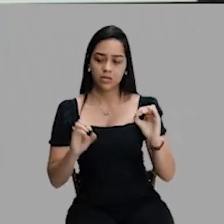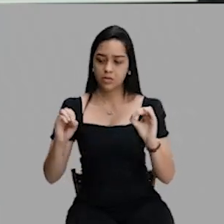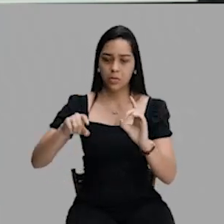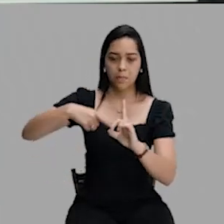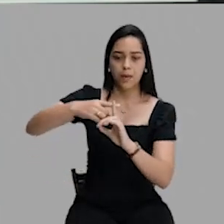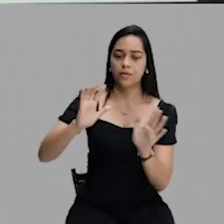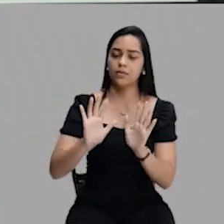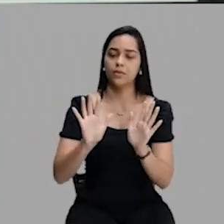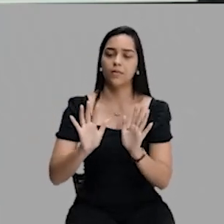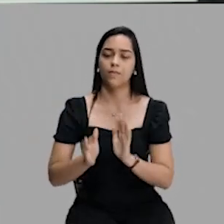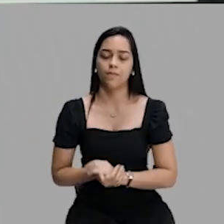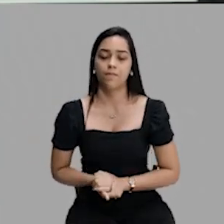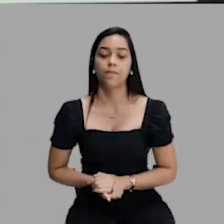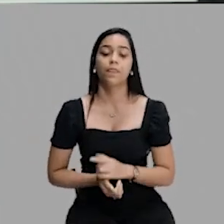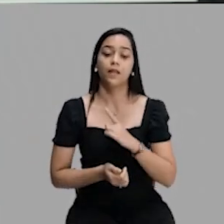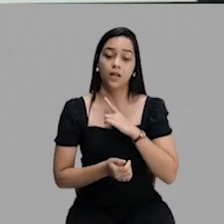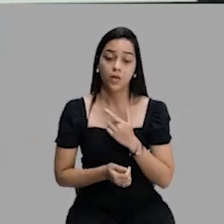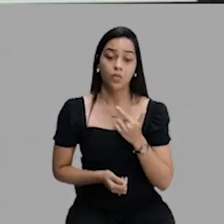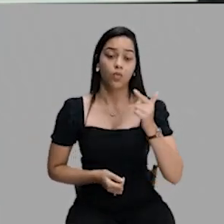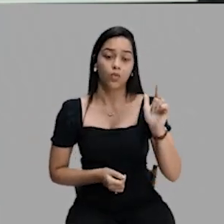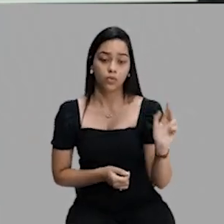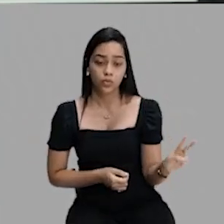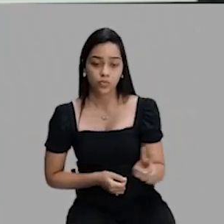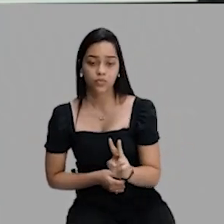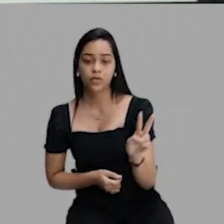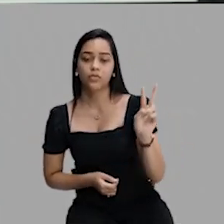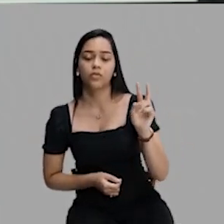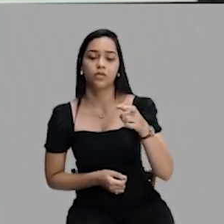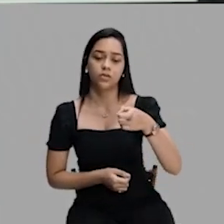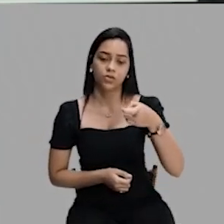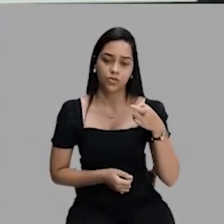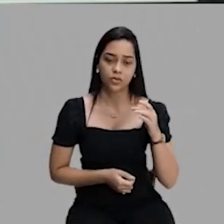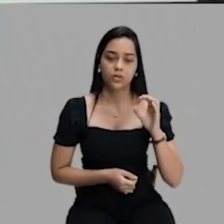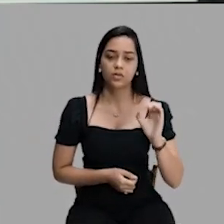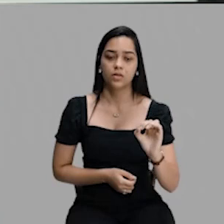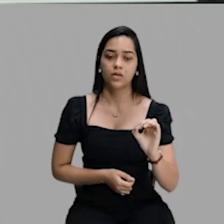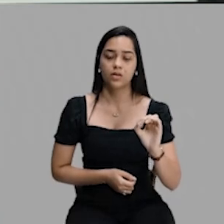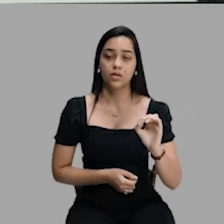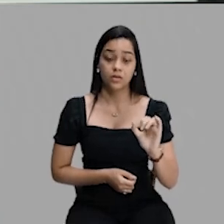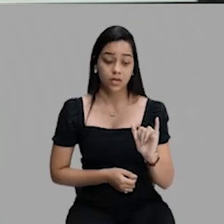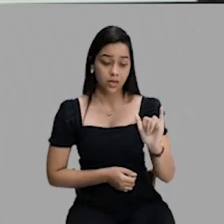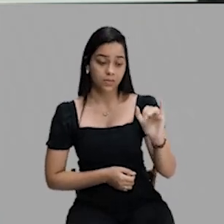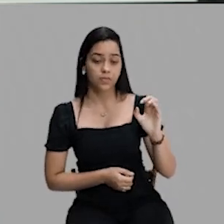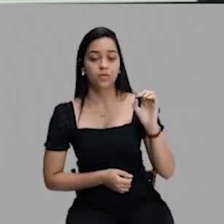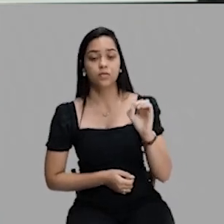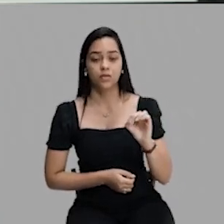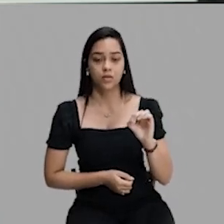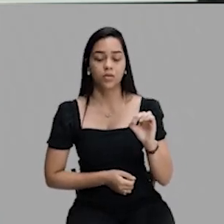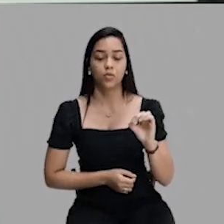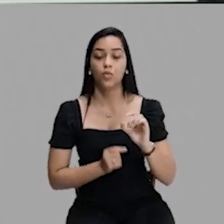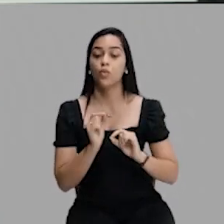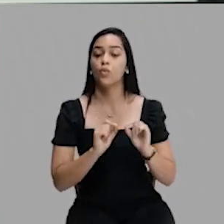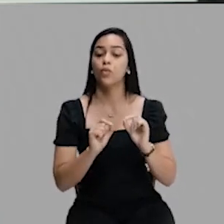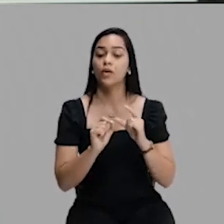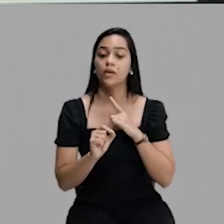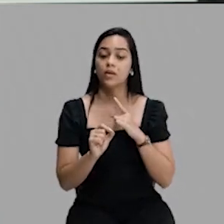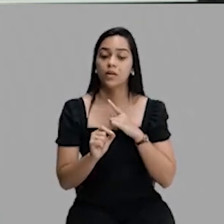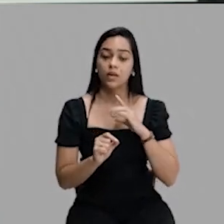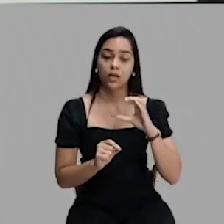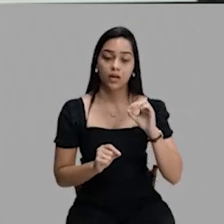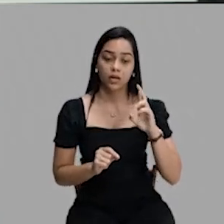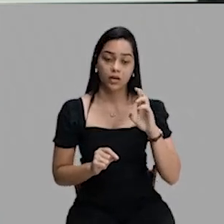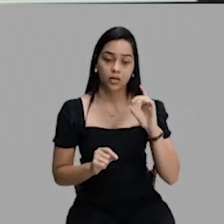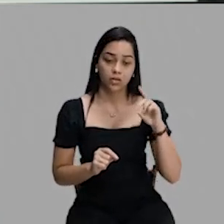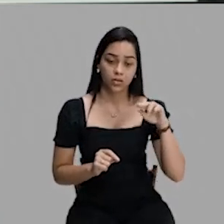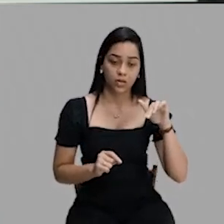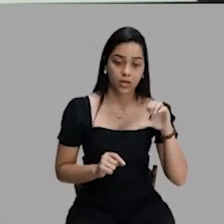0 mais. O centro vai ter um outro valor. Então, esse x0 e esse y0, justamente as coordenadas